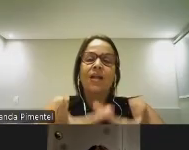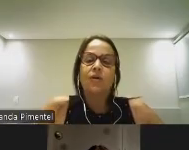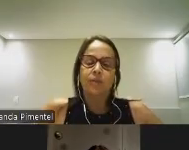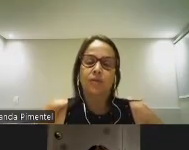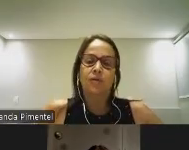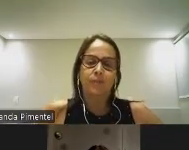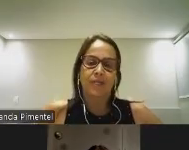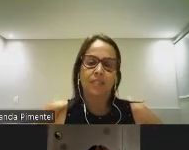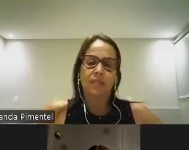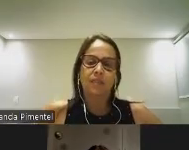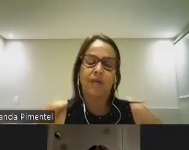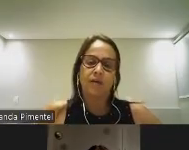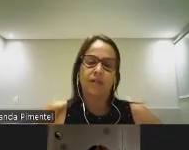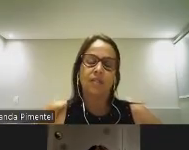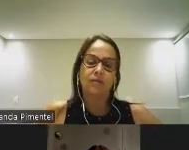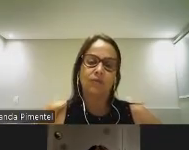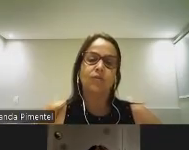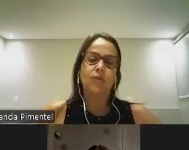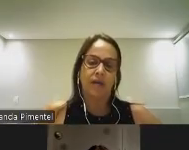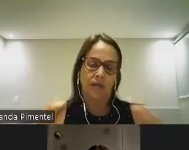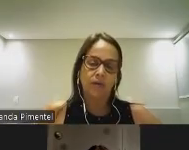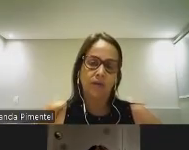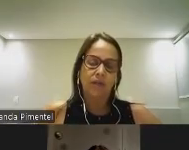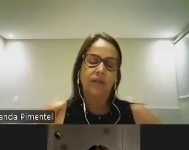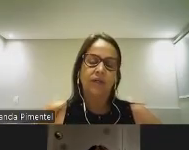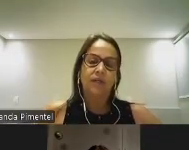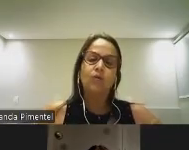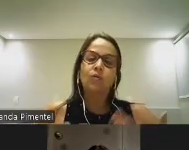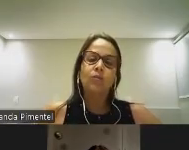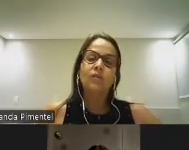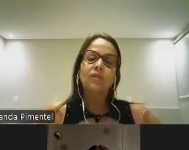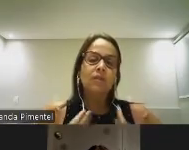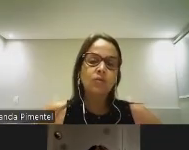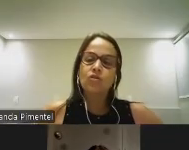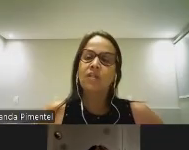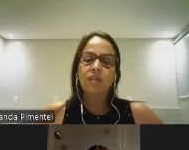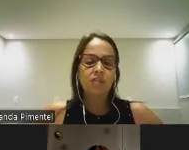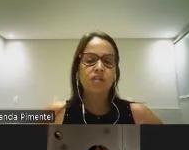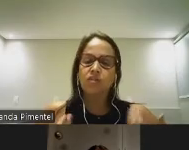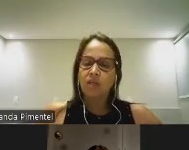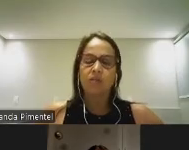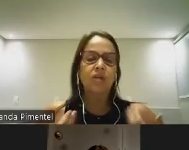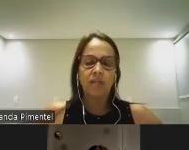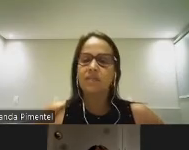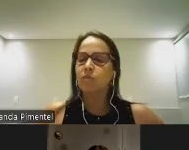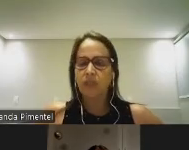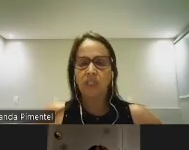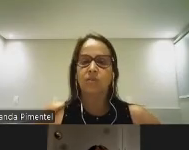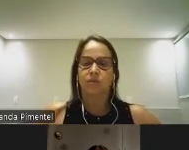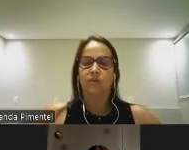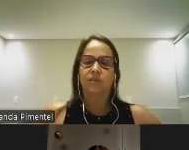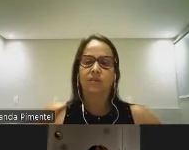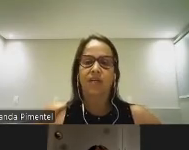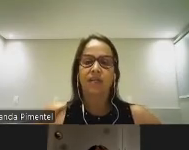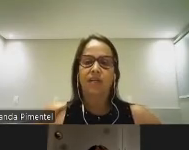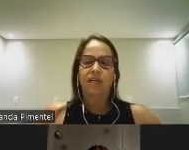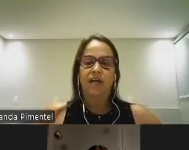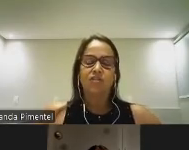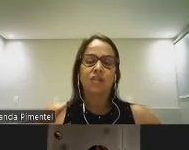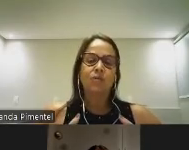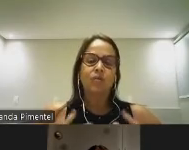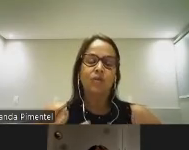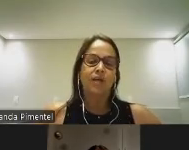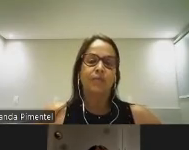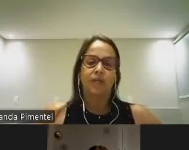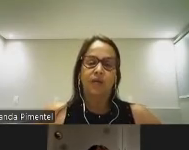tanta melhora para o nosso paciente, melhorando esse fluxo aéreo, e como tantos dentistas nem conhecem sobre isso, né?